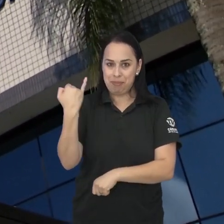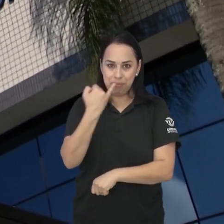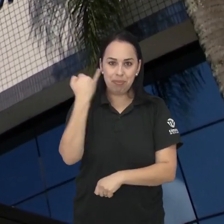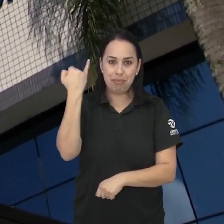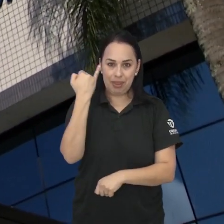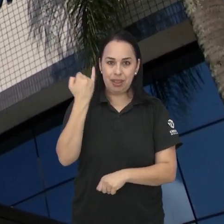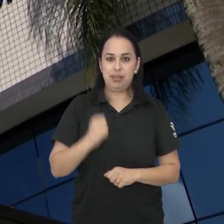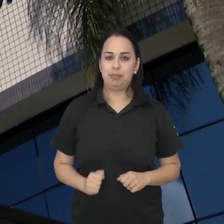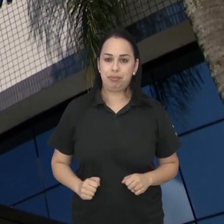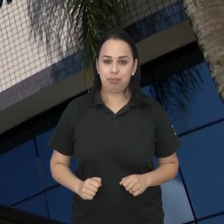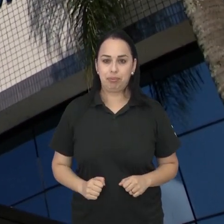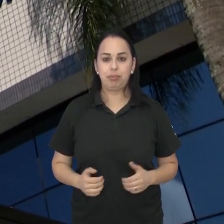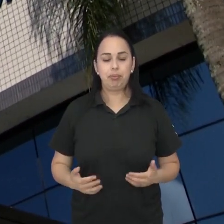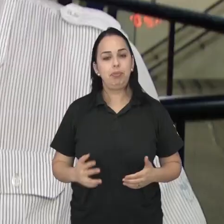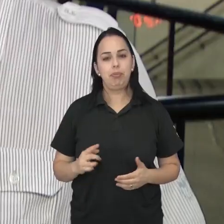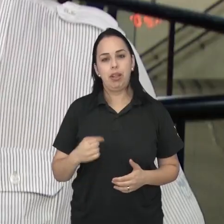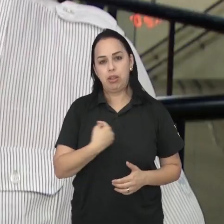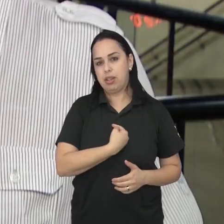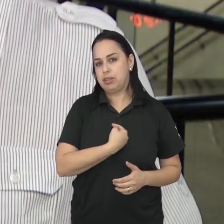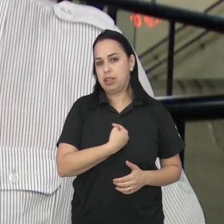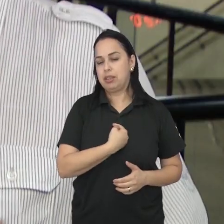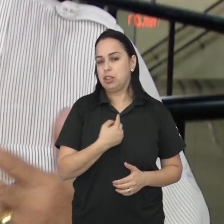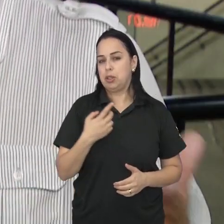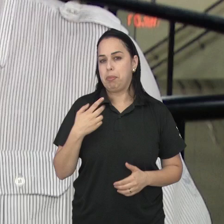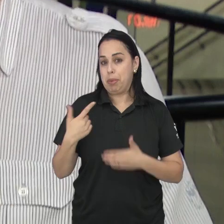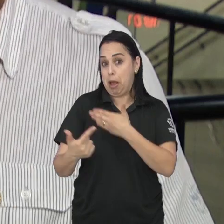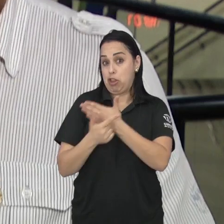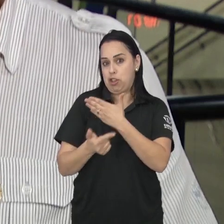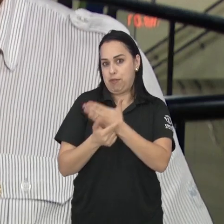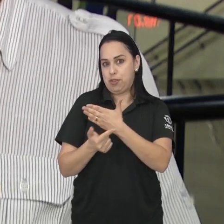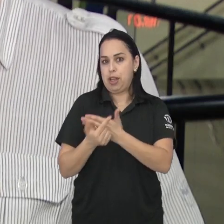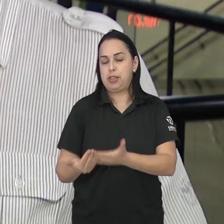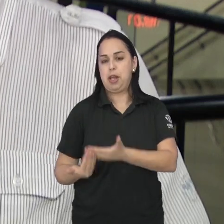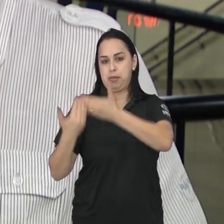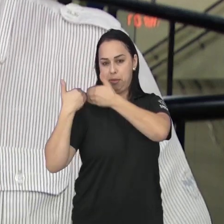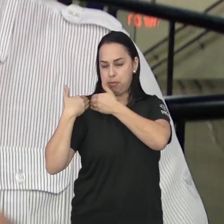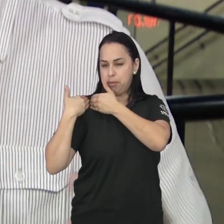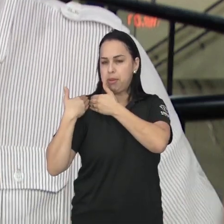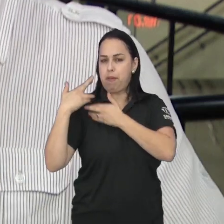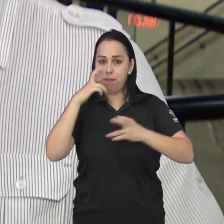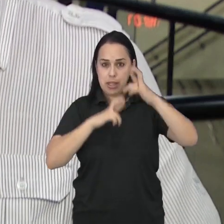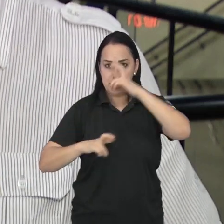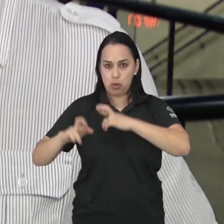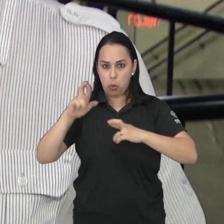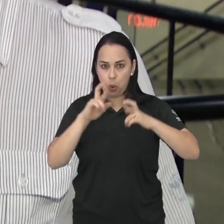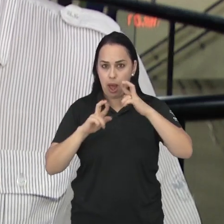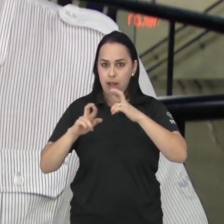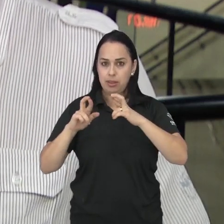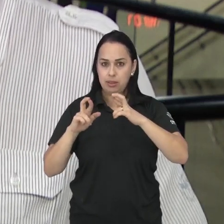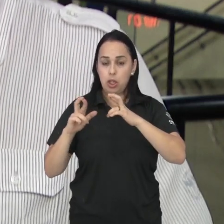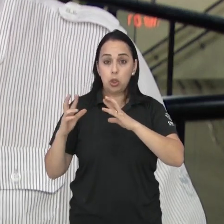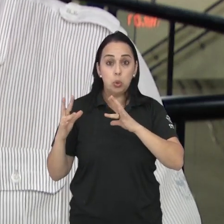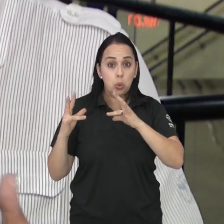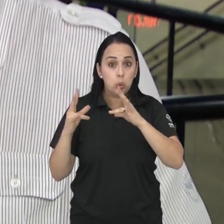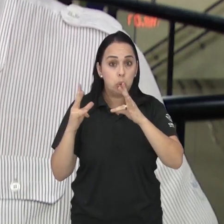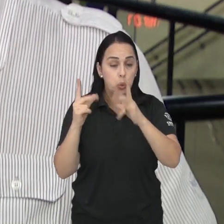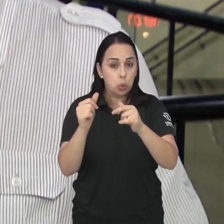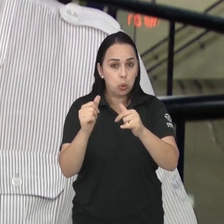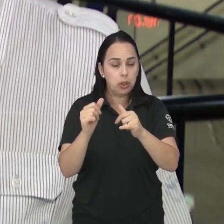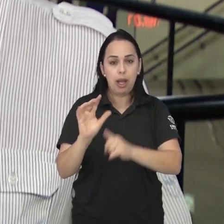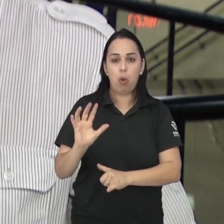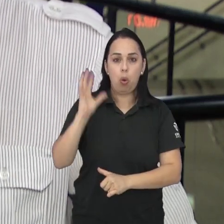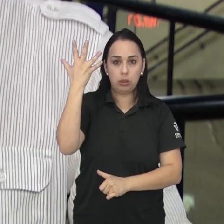de recursos do Fundo Cultural. Nós temos, e é o nosso dever, fiscalizar tudo que envolve o Executivo, e a